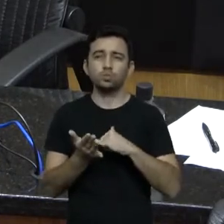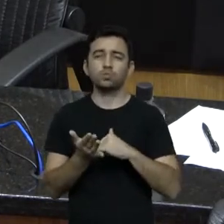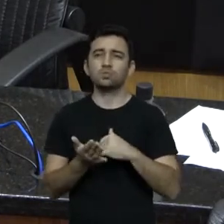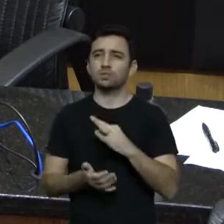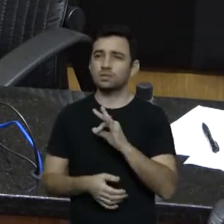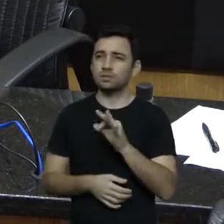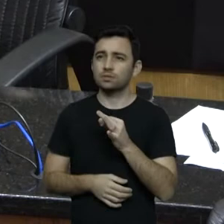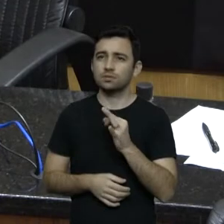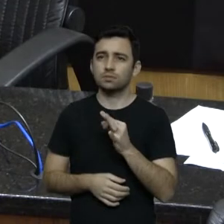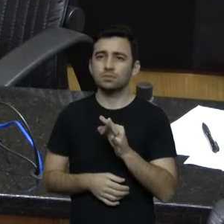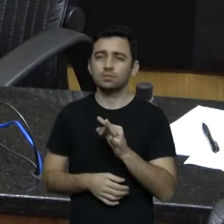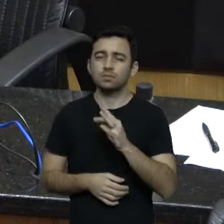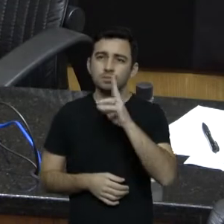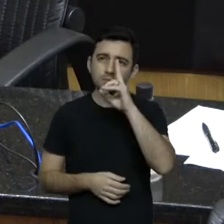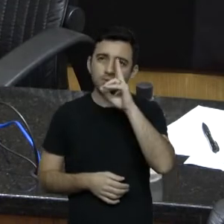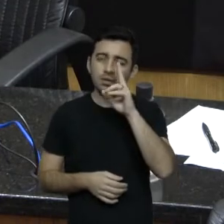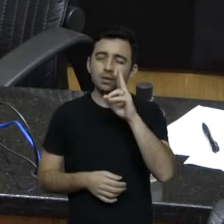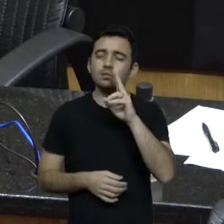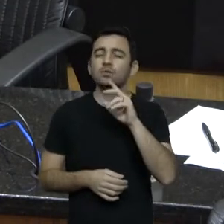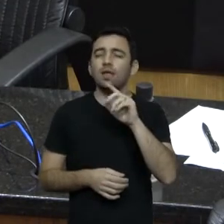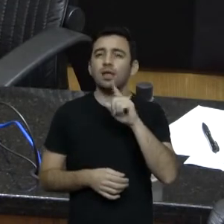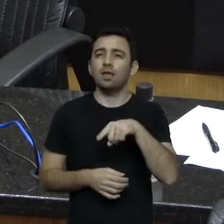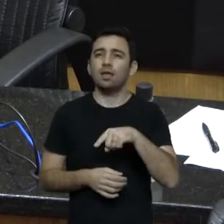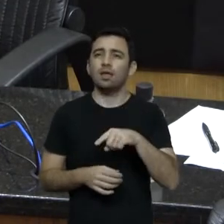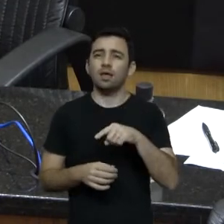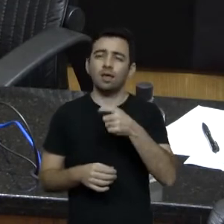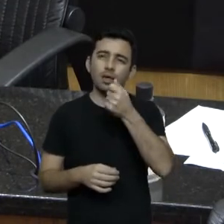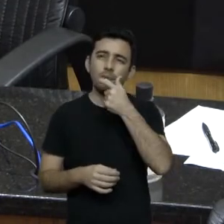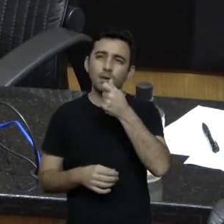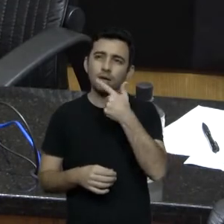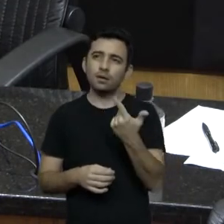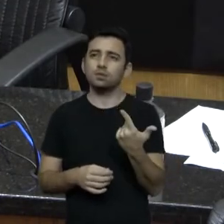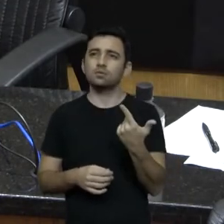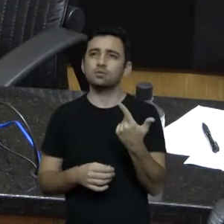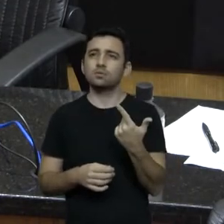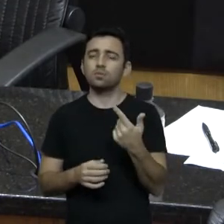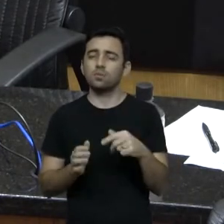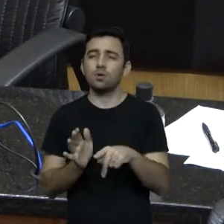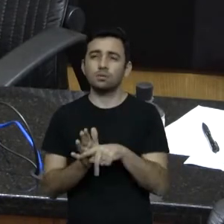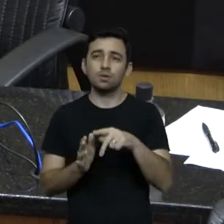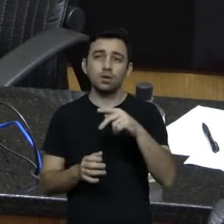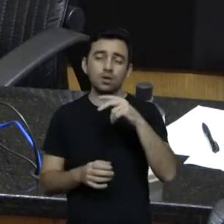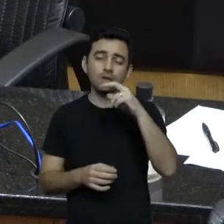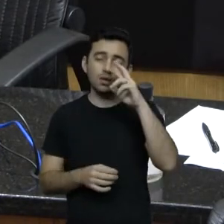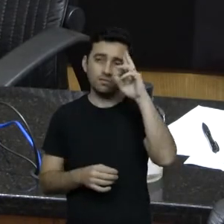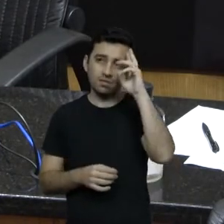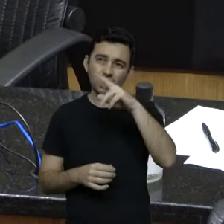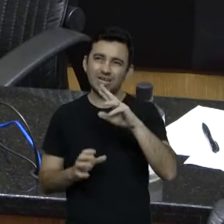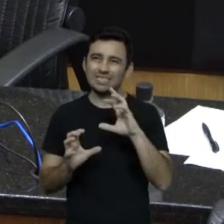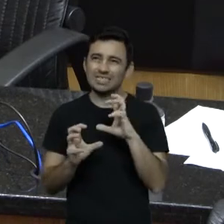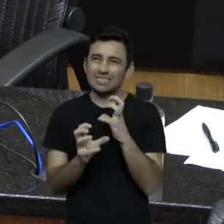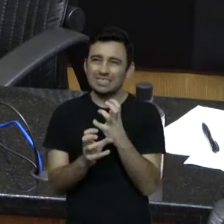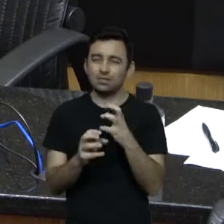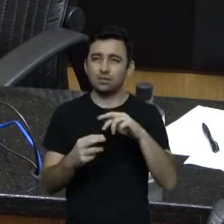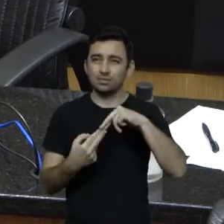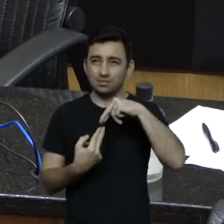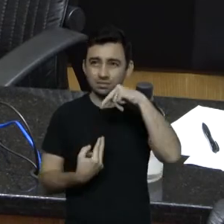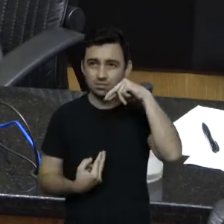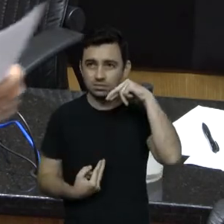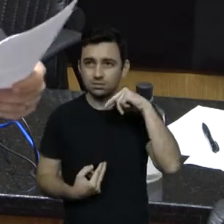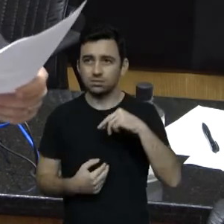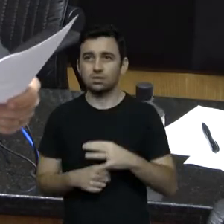e vários de medicamentos que são utilizados no combate à atrofia muscular espinhal